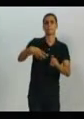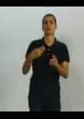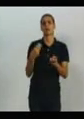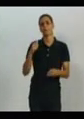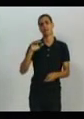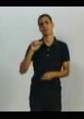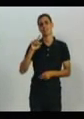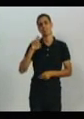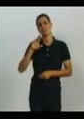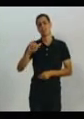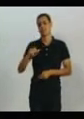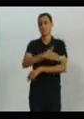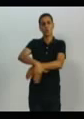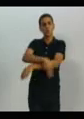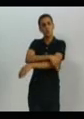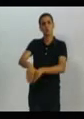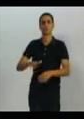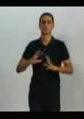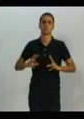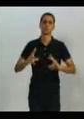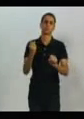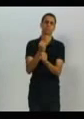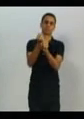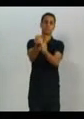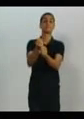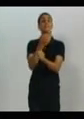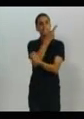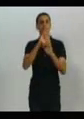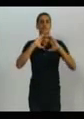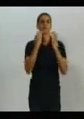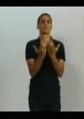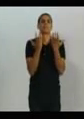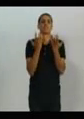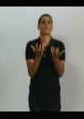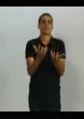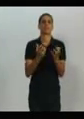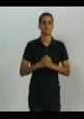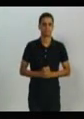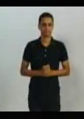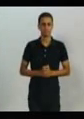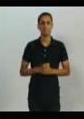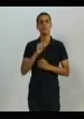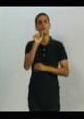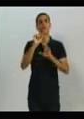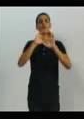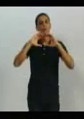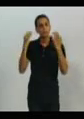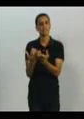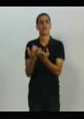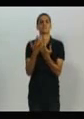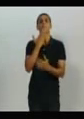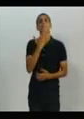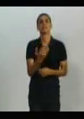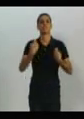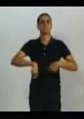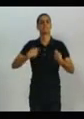base de Brita em várias ruas. É isso que a comunidade quer. Aquilo que ela precisa. Não